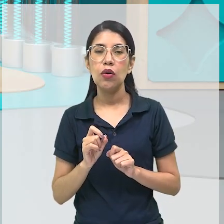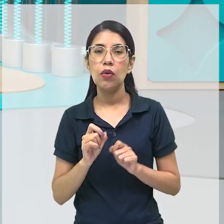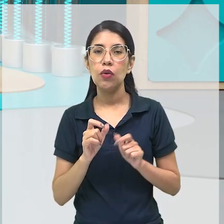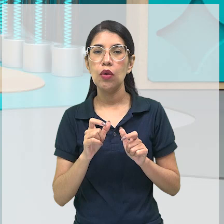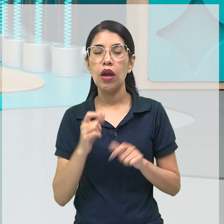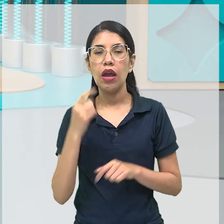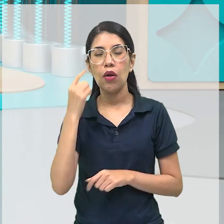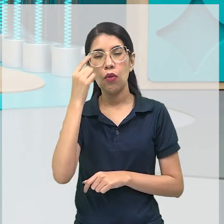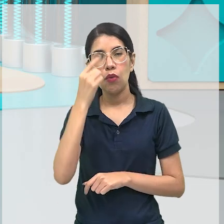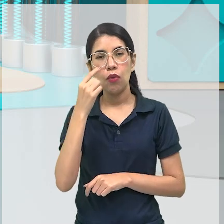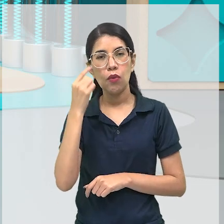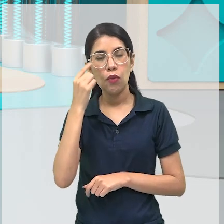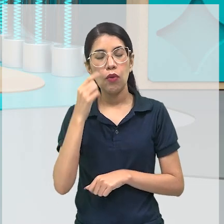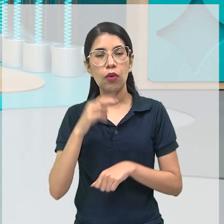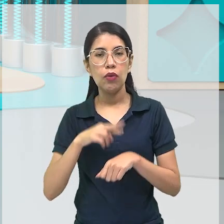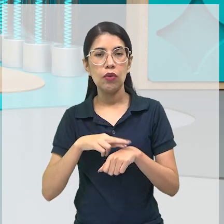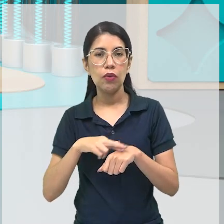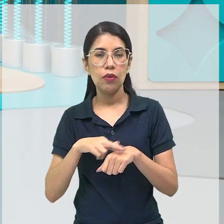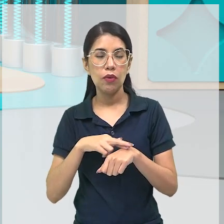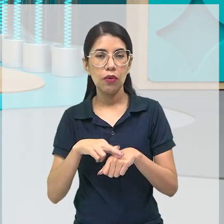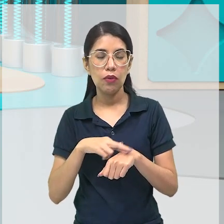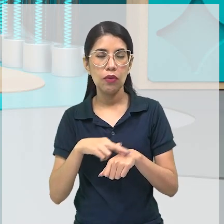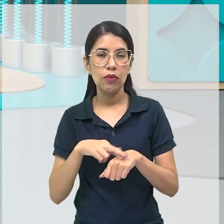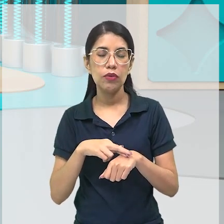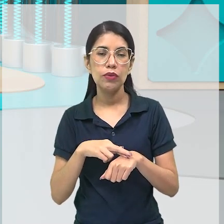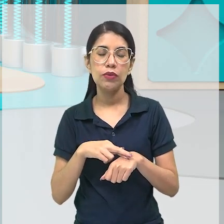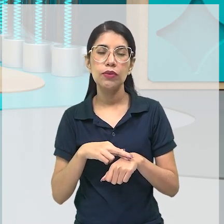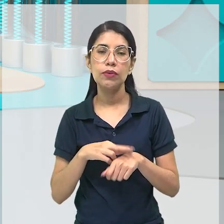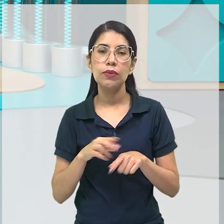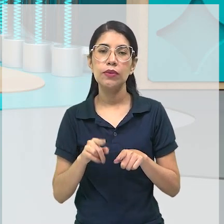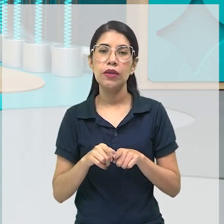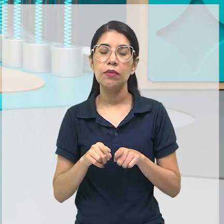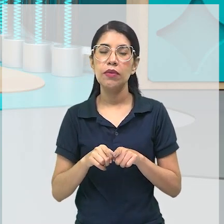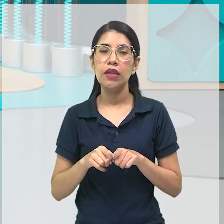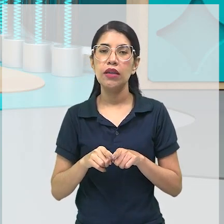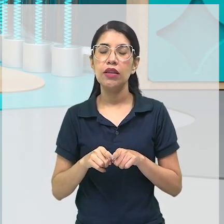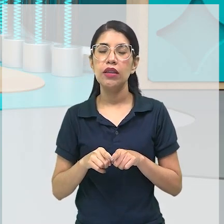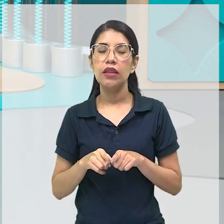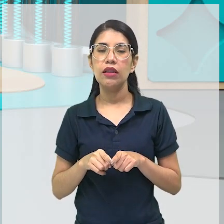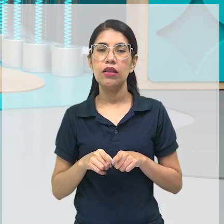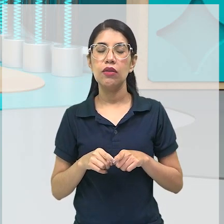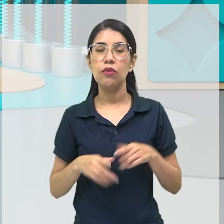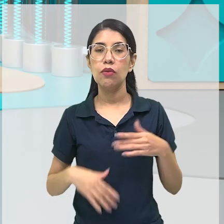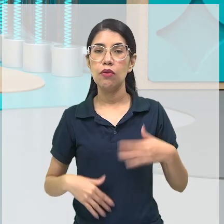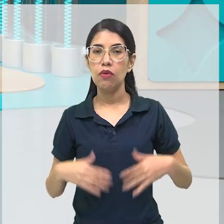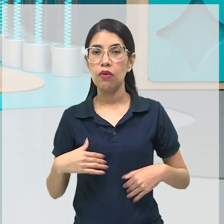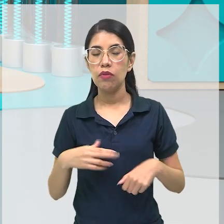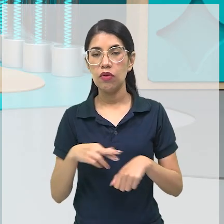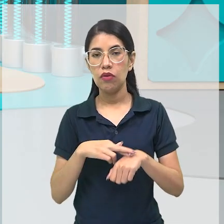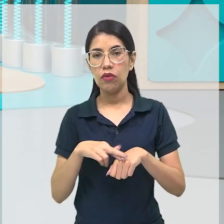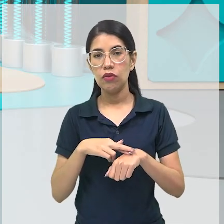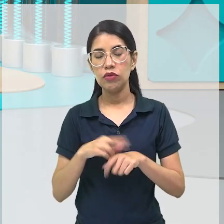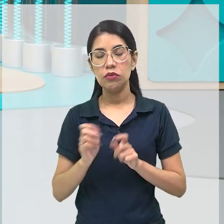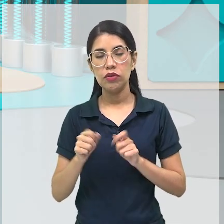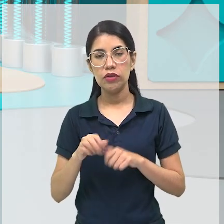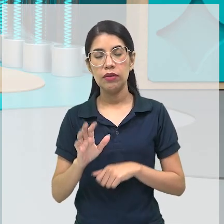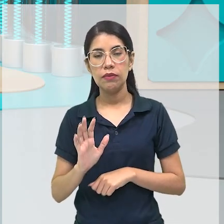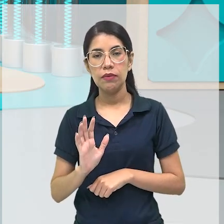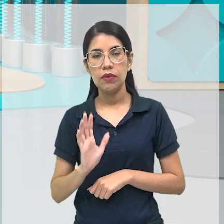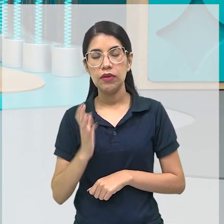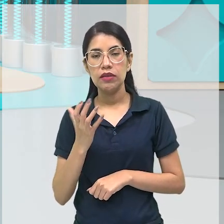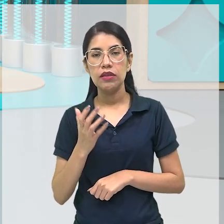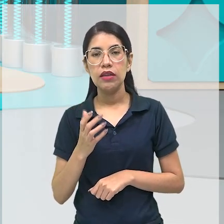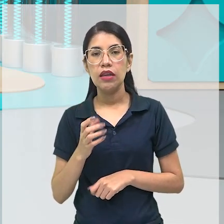né? Roxidão ao redor dos olhos ou então em alguma parte do corpo, né? E aí isso daí